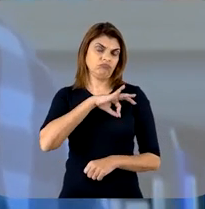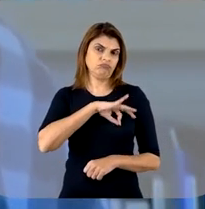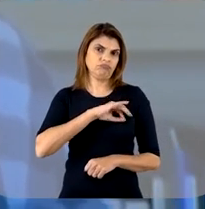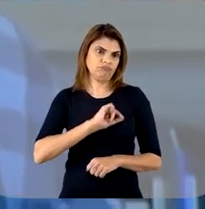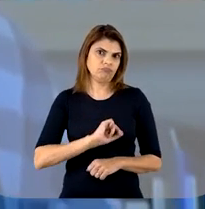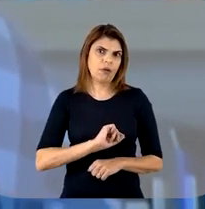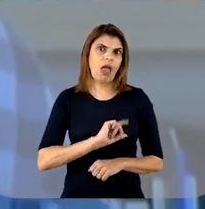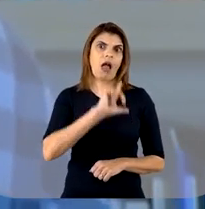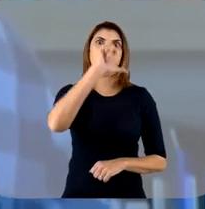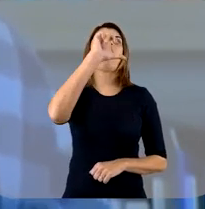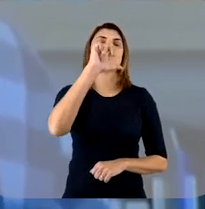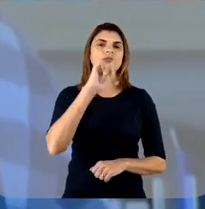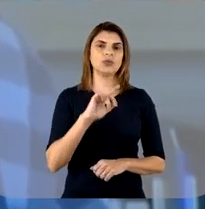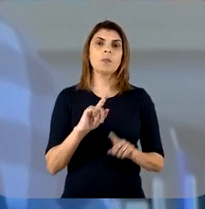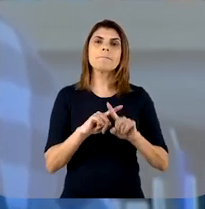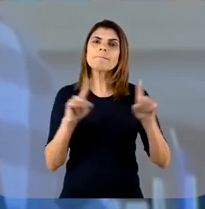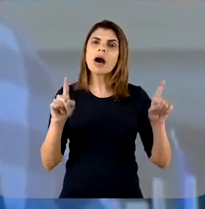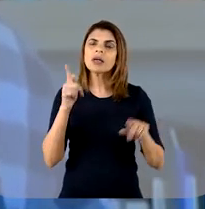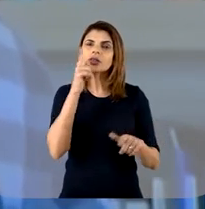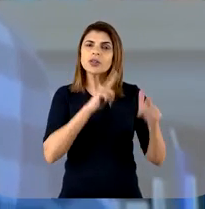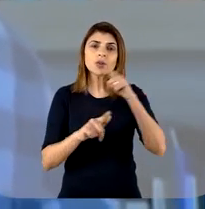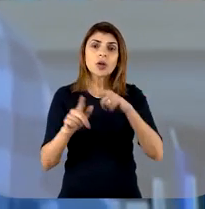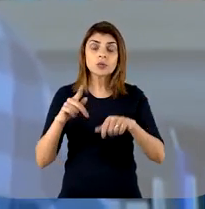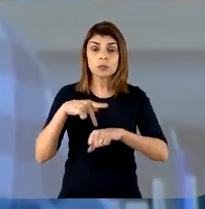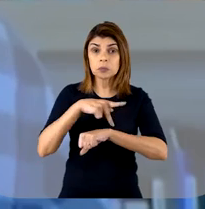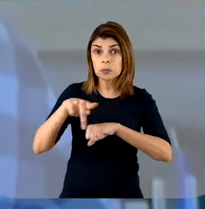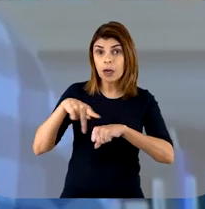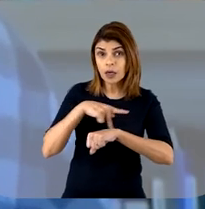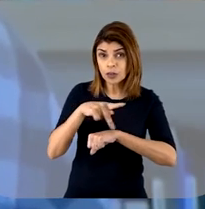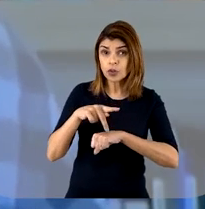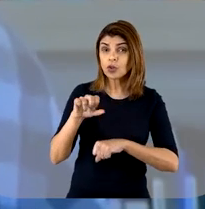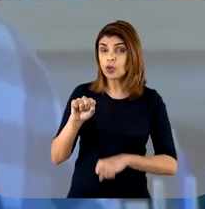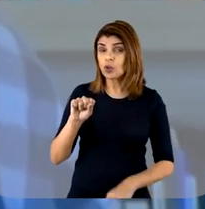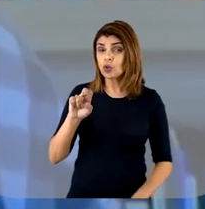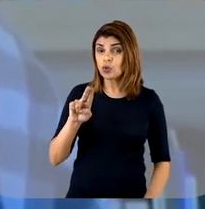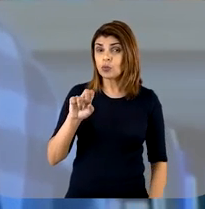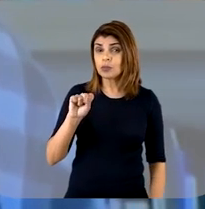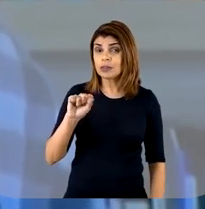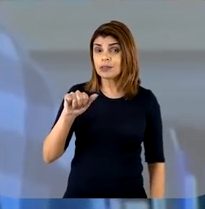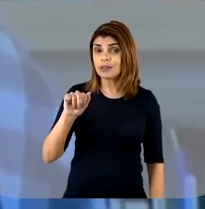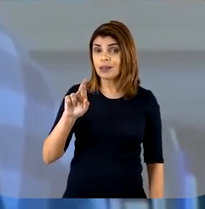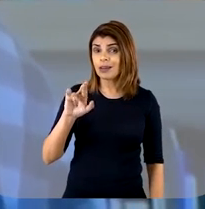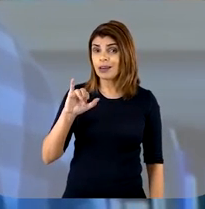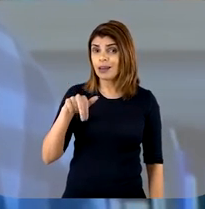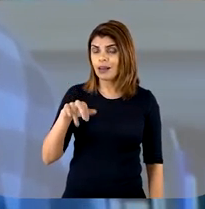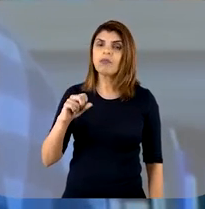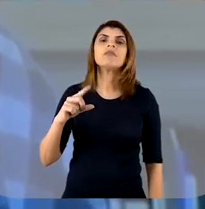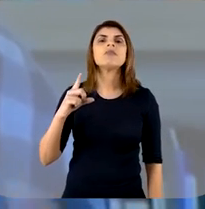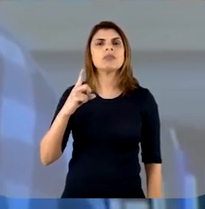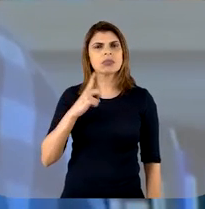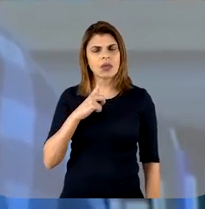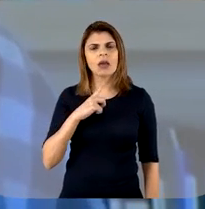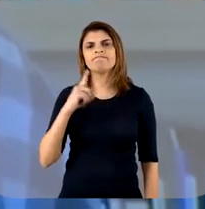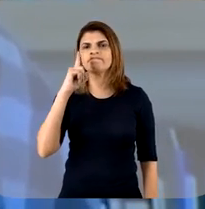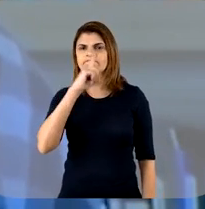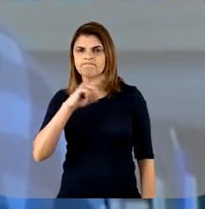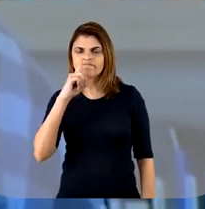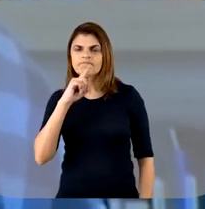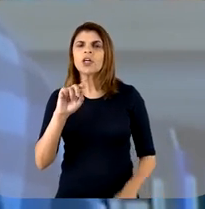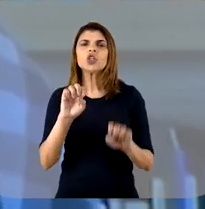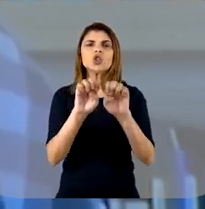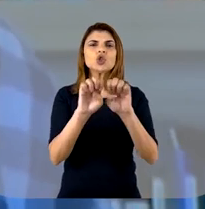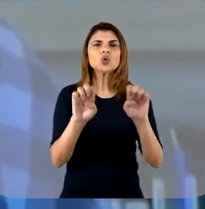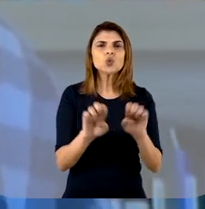alto, mas, no geral, nos países subsaarianos, com raras exceções, há um déficit muito grande em termos de